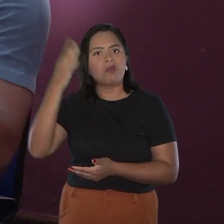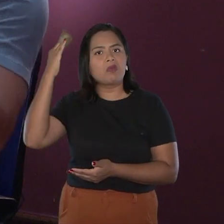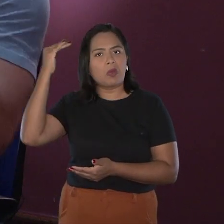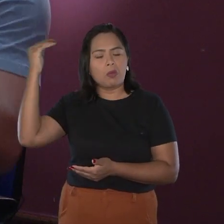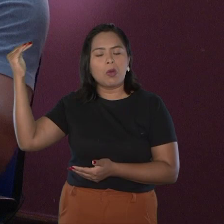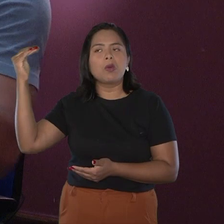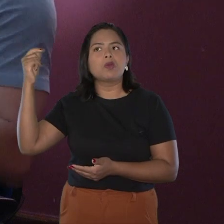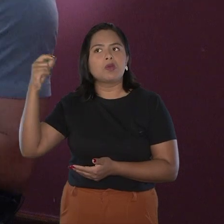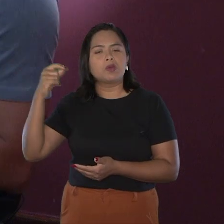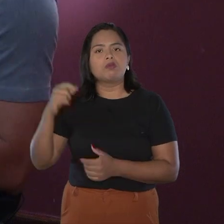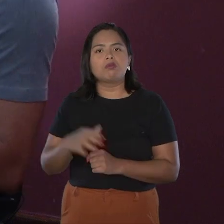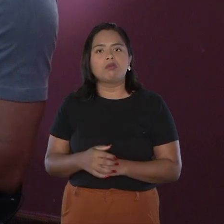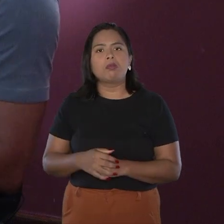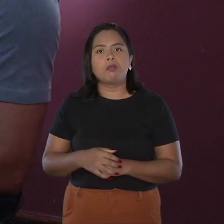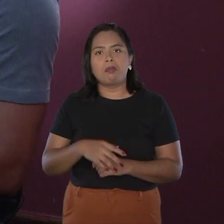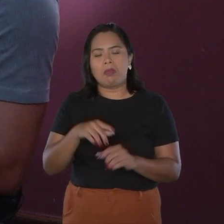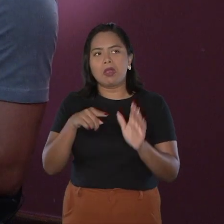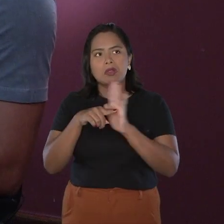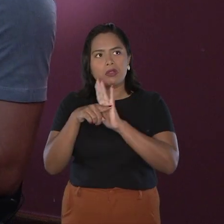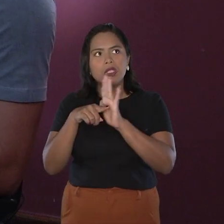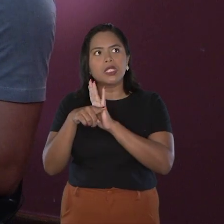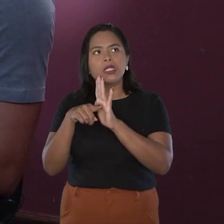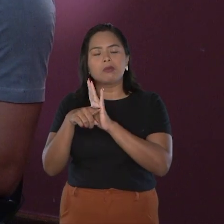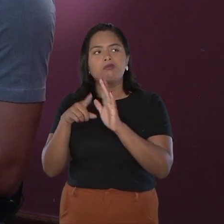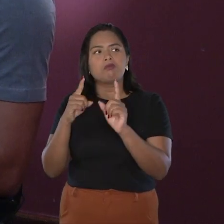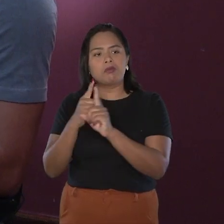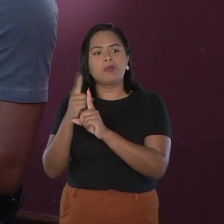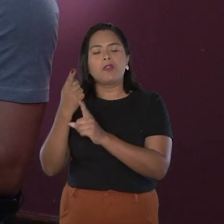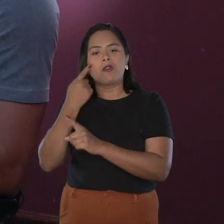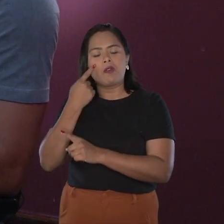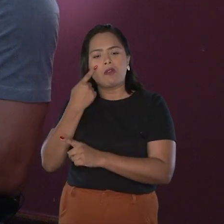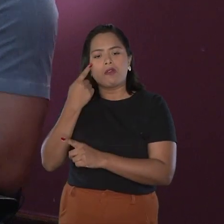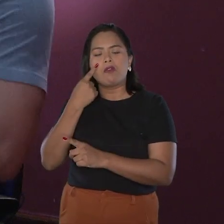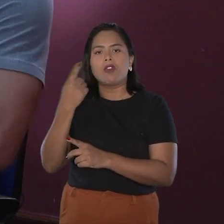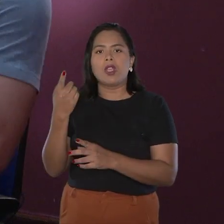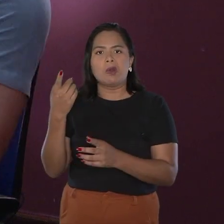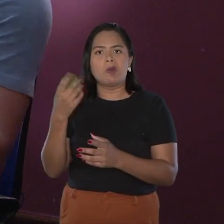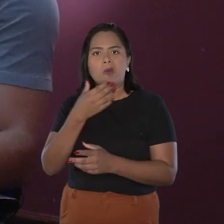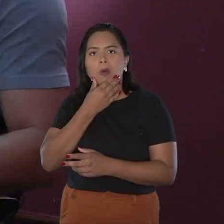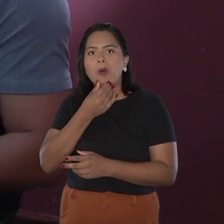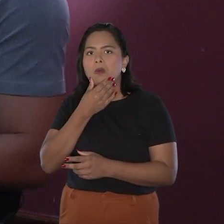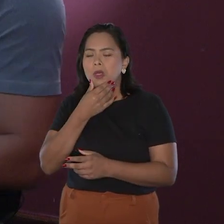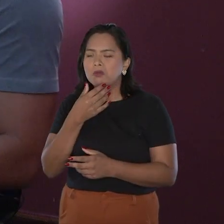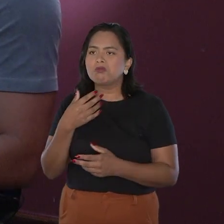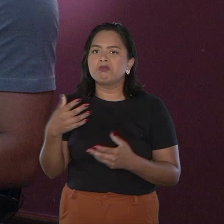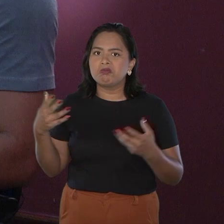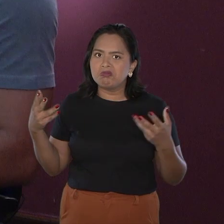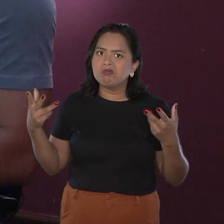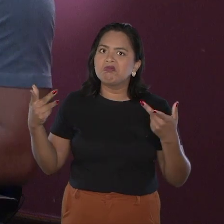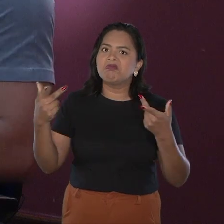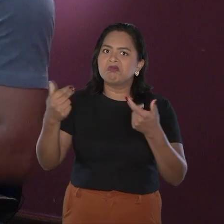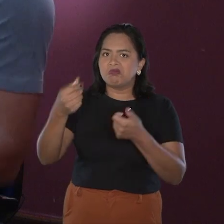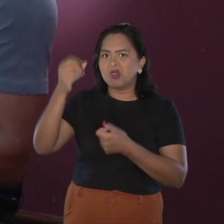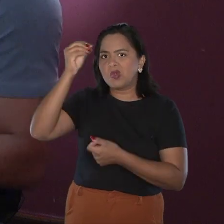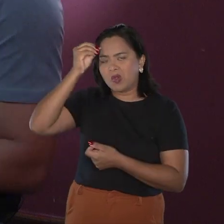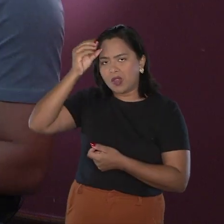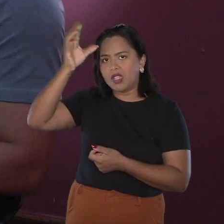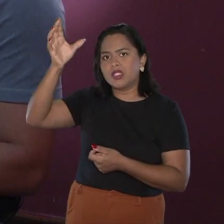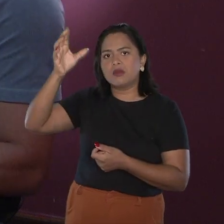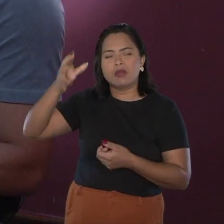procurar ele lá no Google vai ver o tanto de coisas que ele é envolvido um cara de uma conhecimento